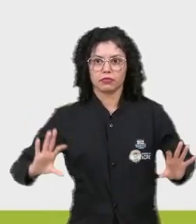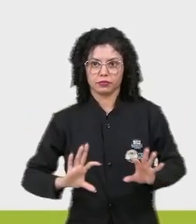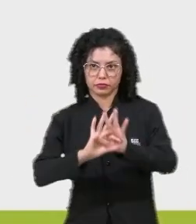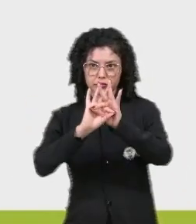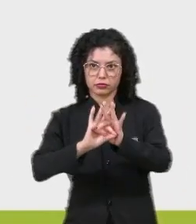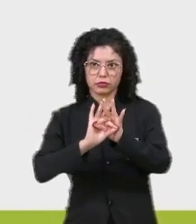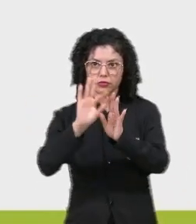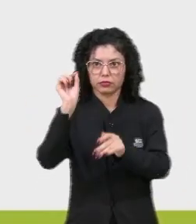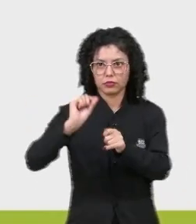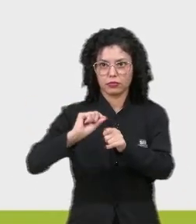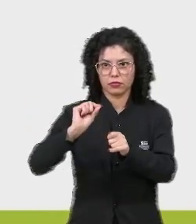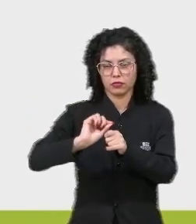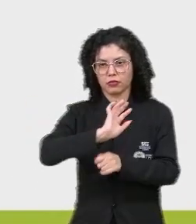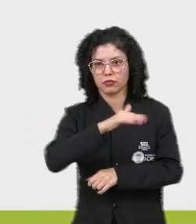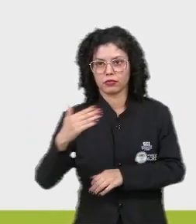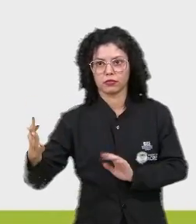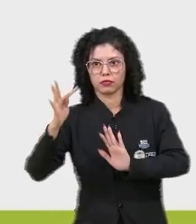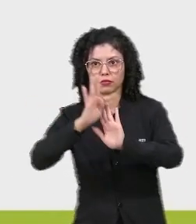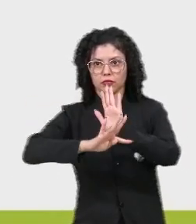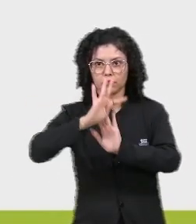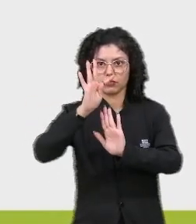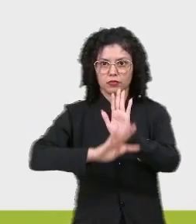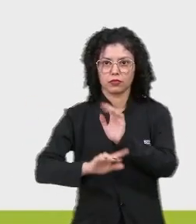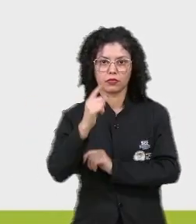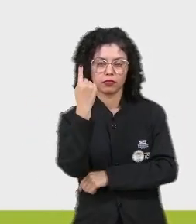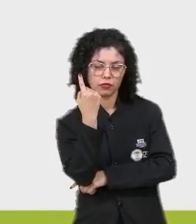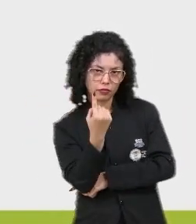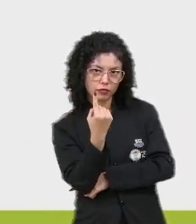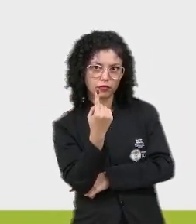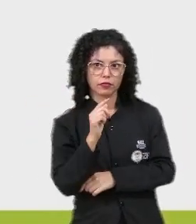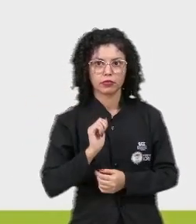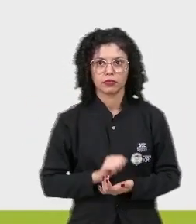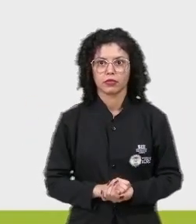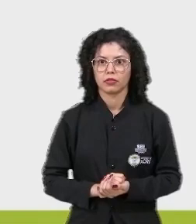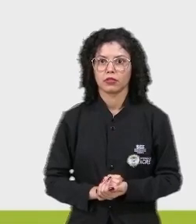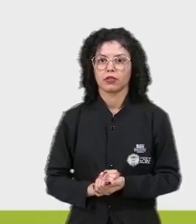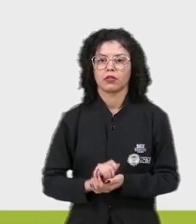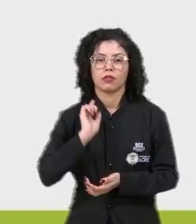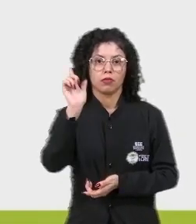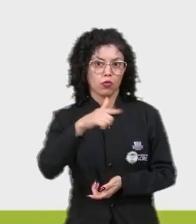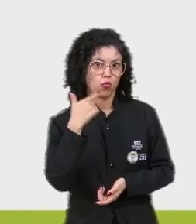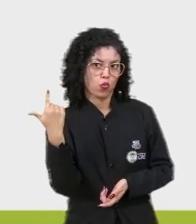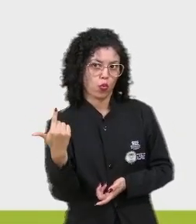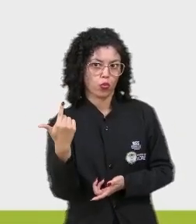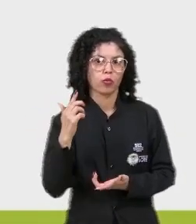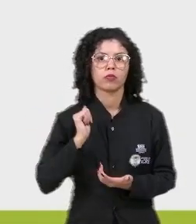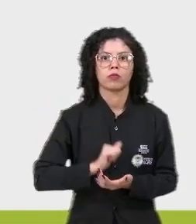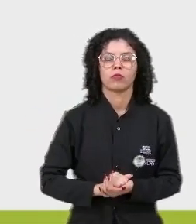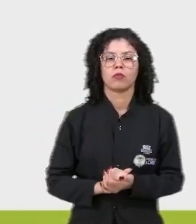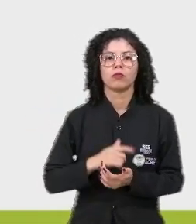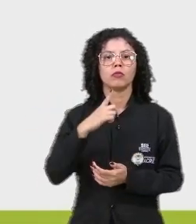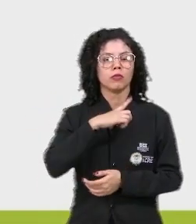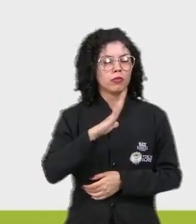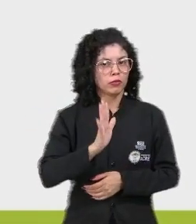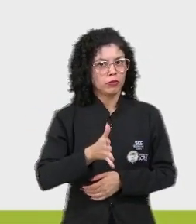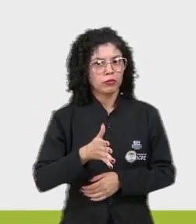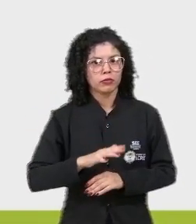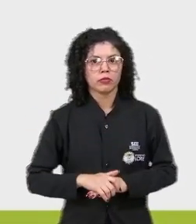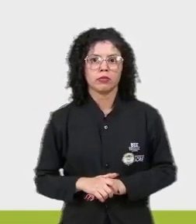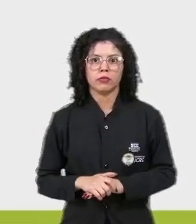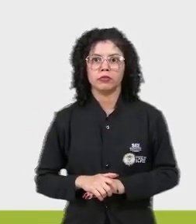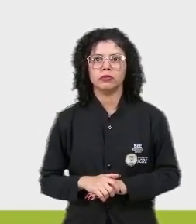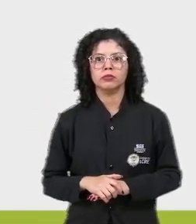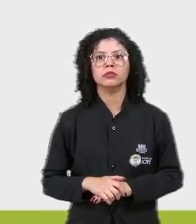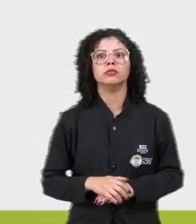à relação que é feita quando em um texto é citado outro texto que já existe,